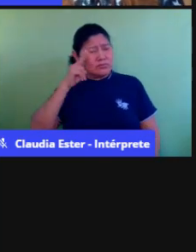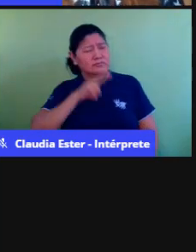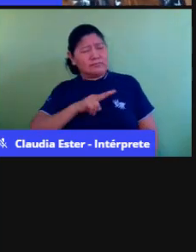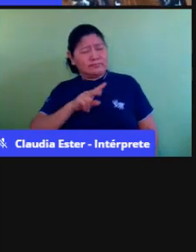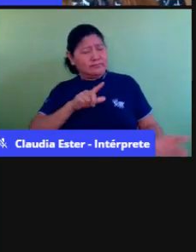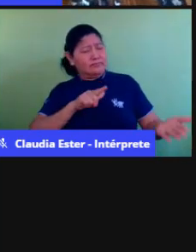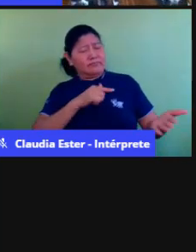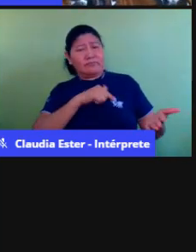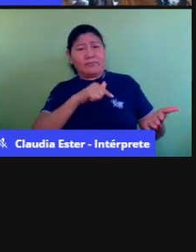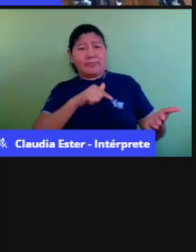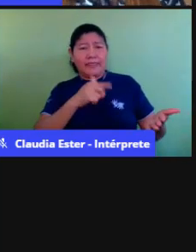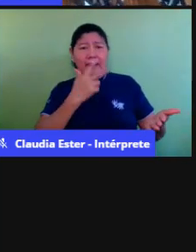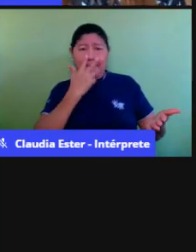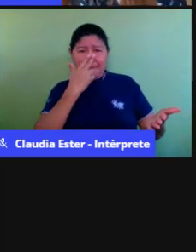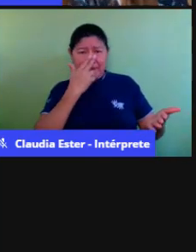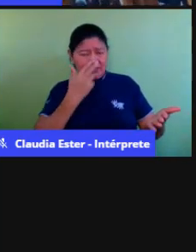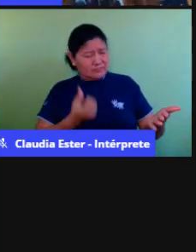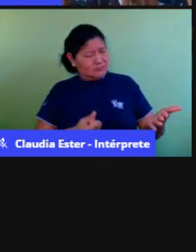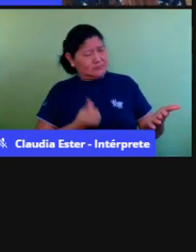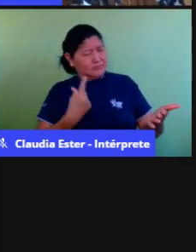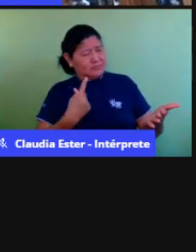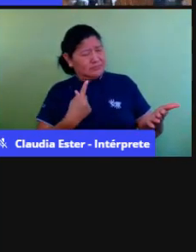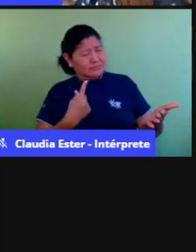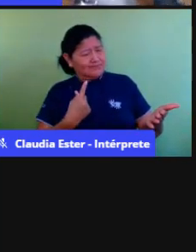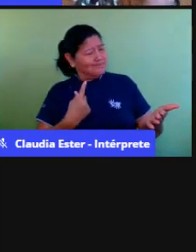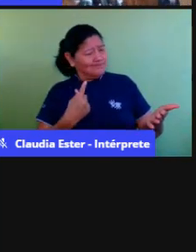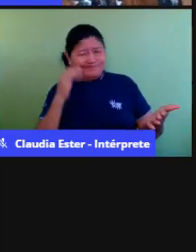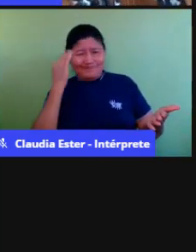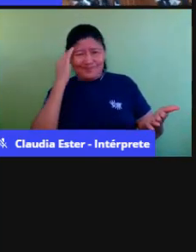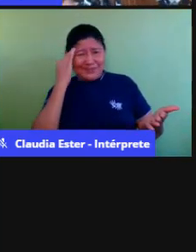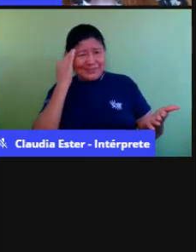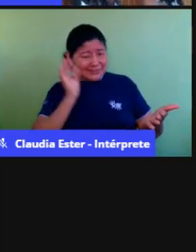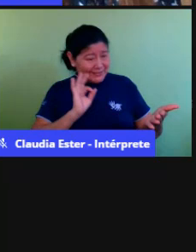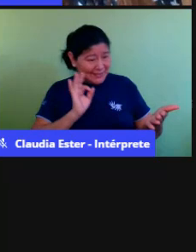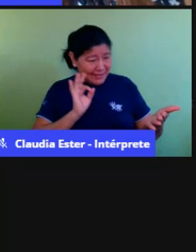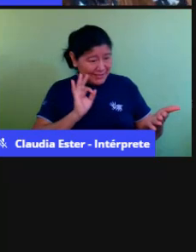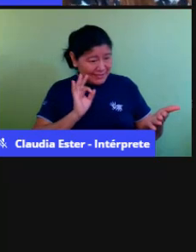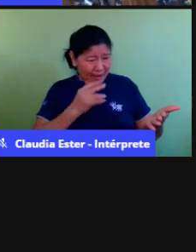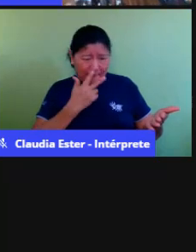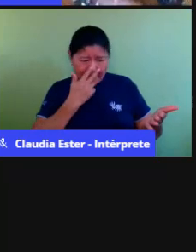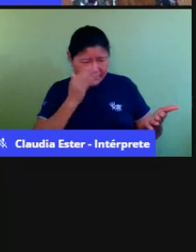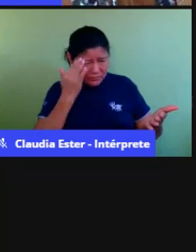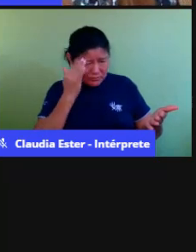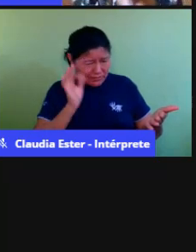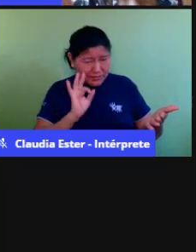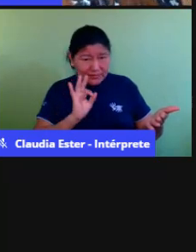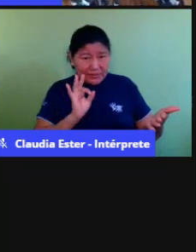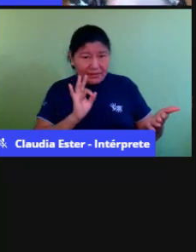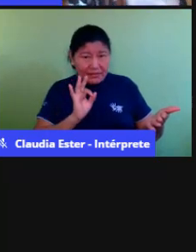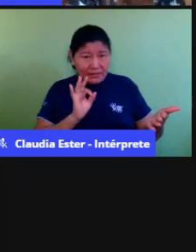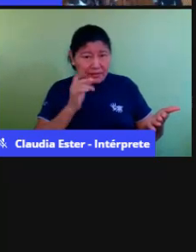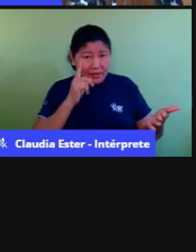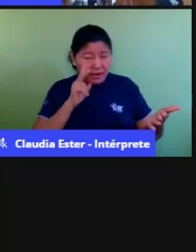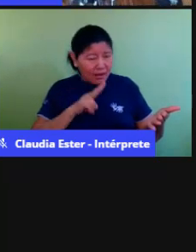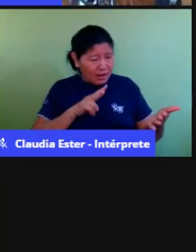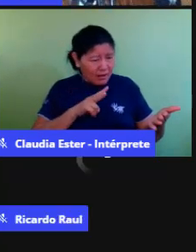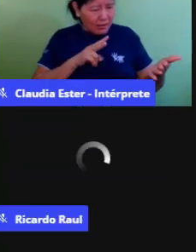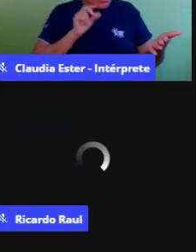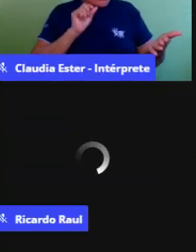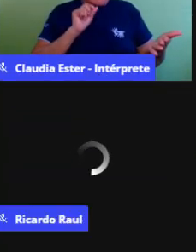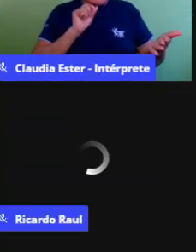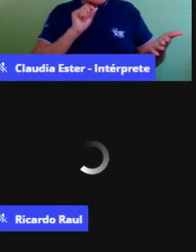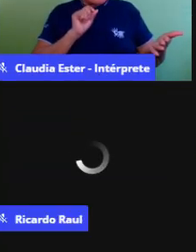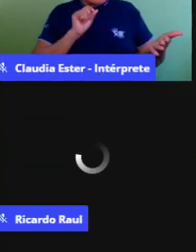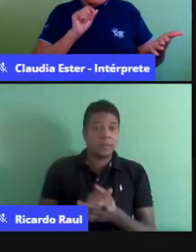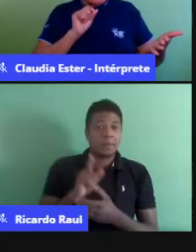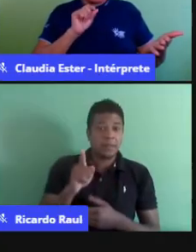rabiscos pareçam assim algo indecifrável, né? A gente olha, parece que a gente não está entendendo nada, parece que aquilo não é nada.